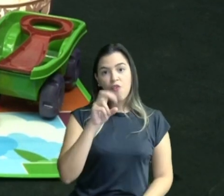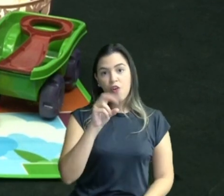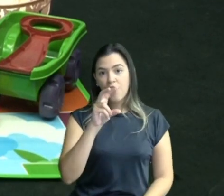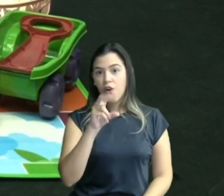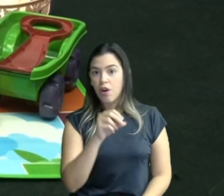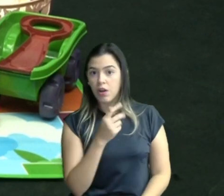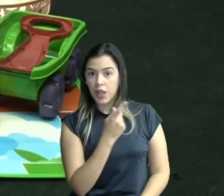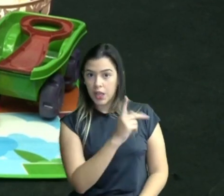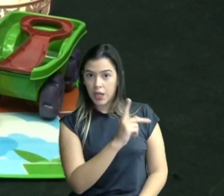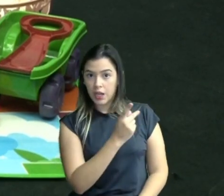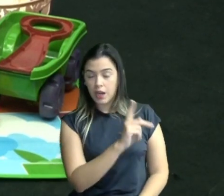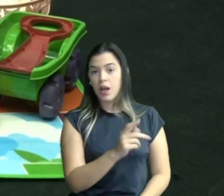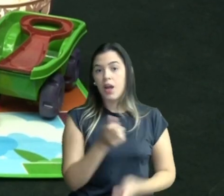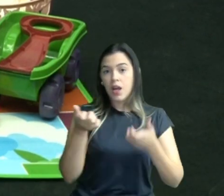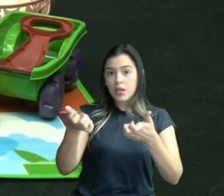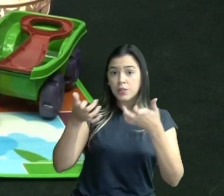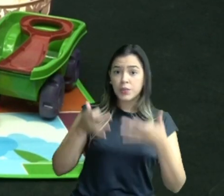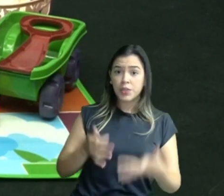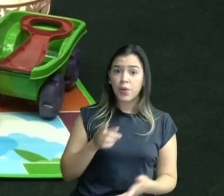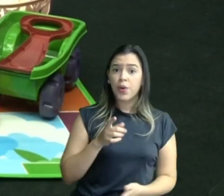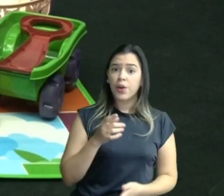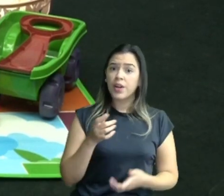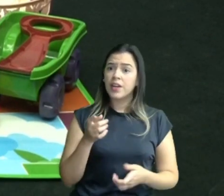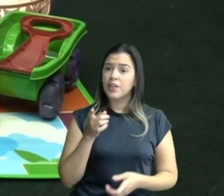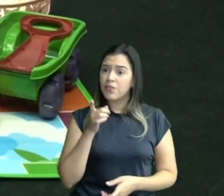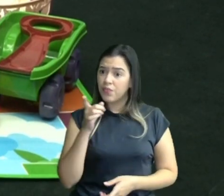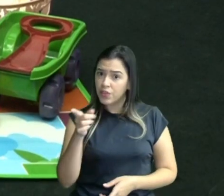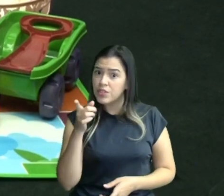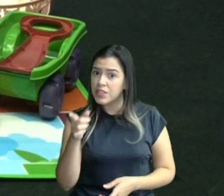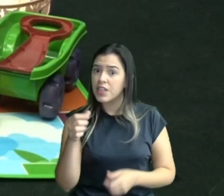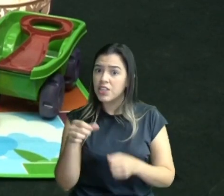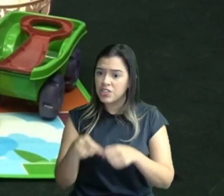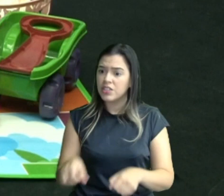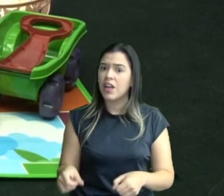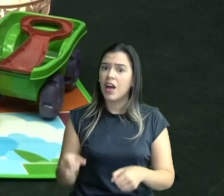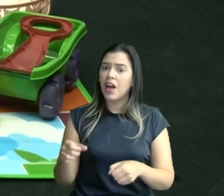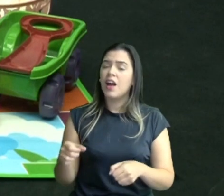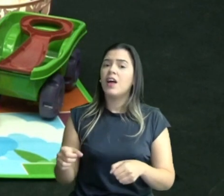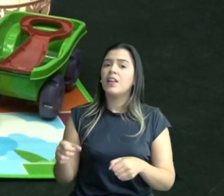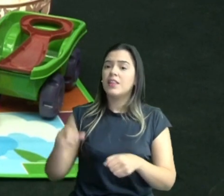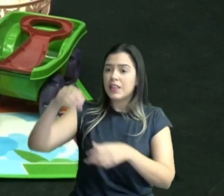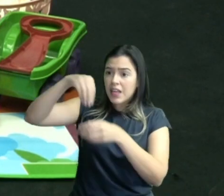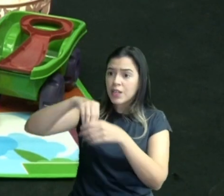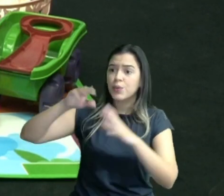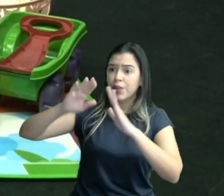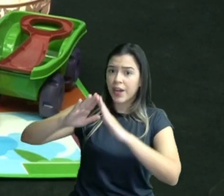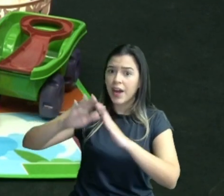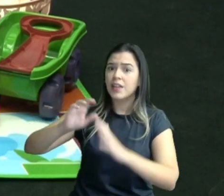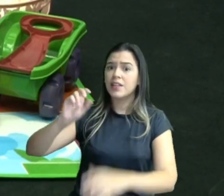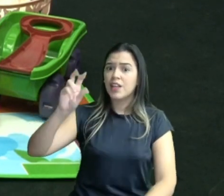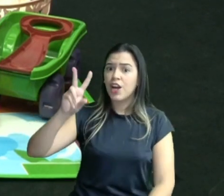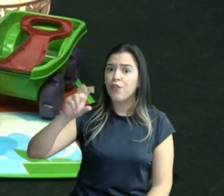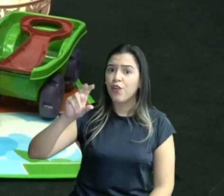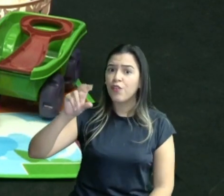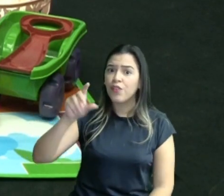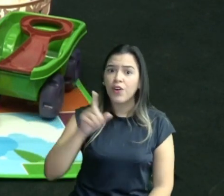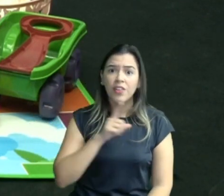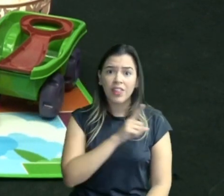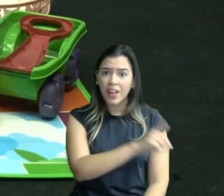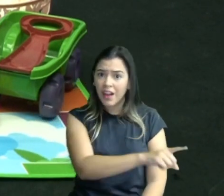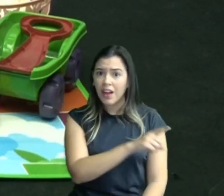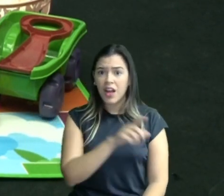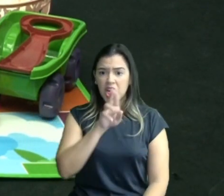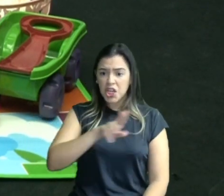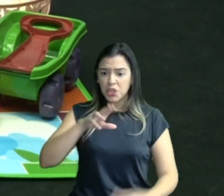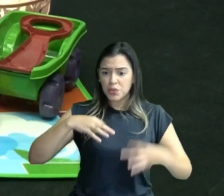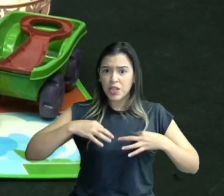chapeuzinho disse-nos que vossa senhoria ocupa atualmente a casa da sua avó avó dela e usa